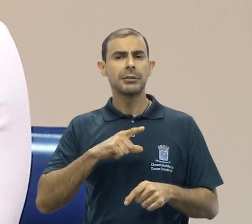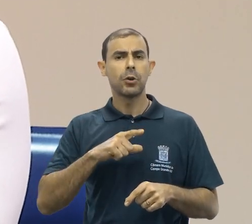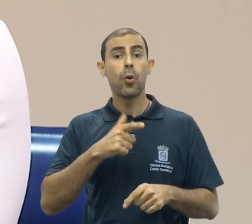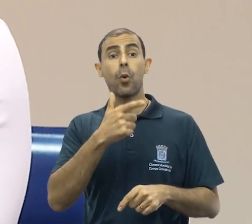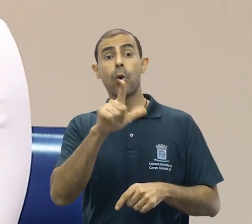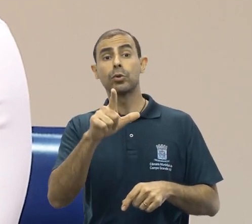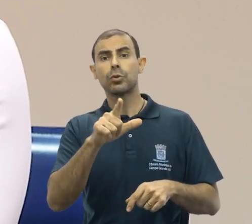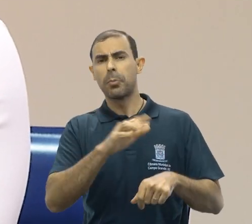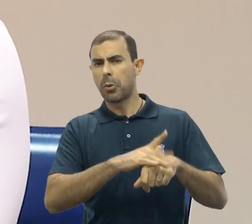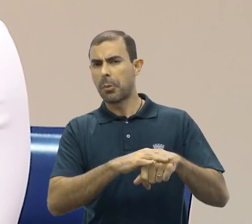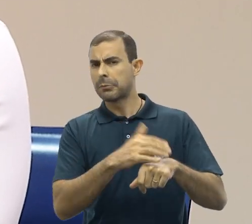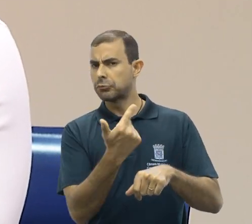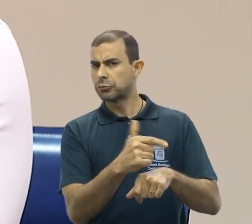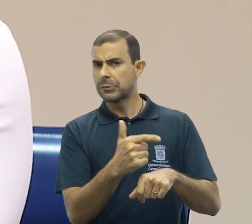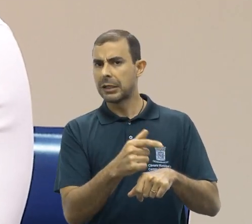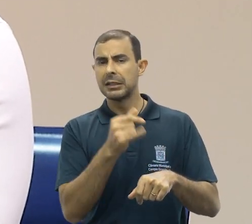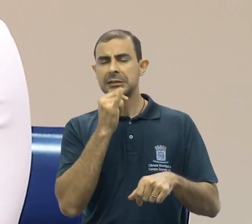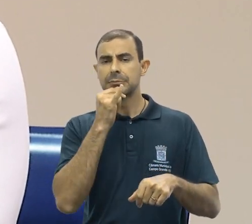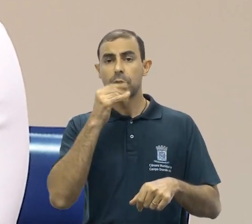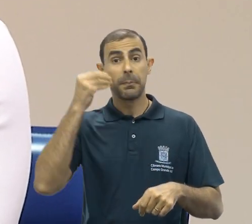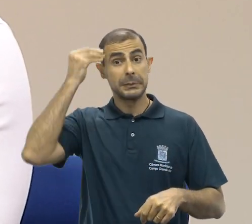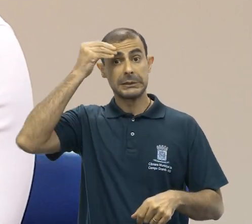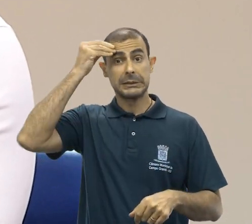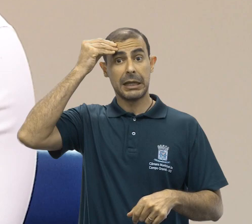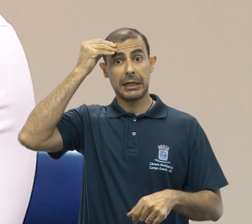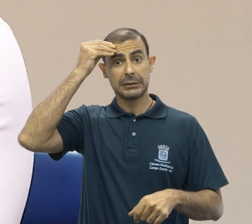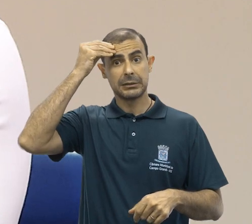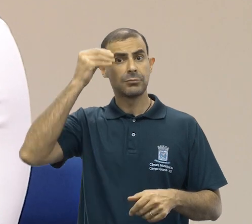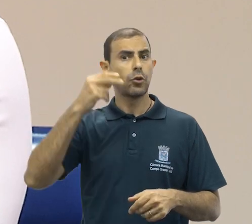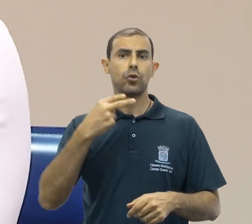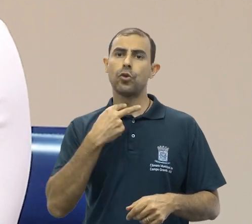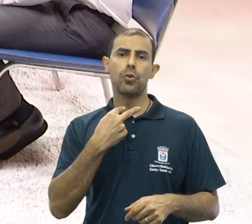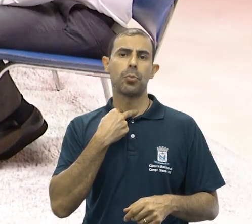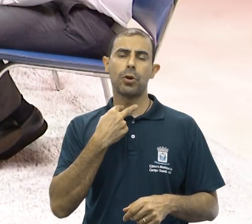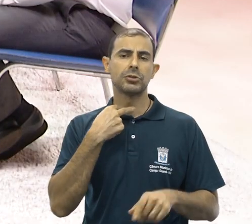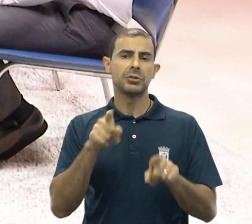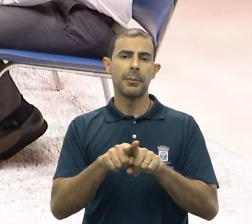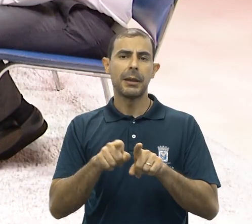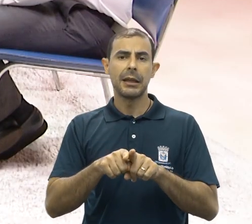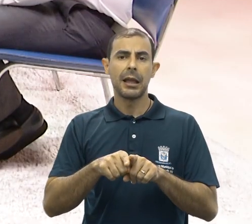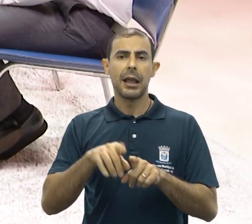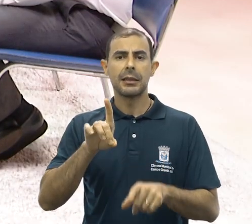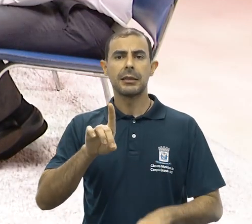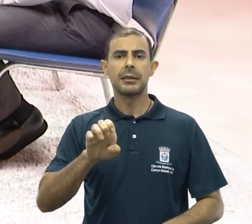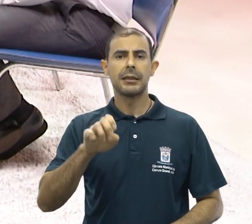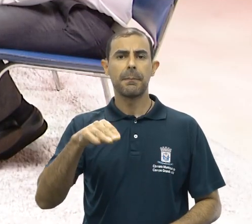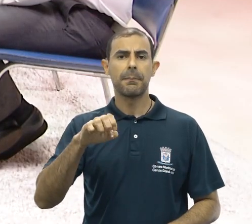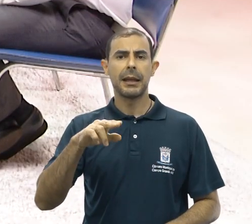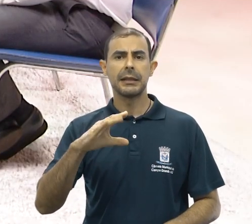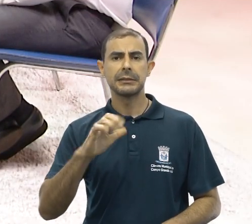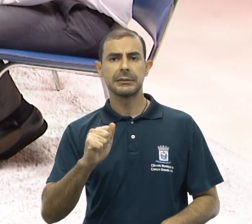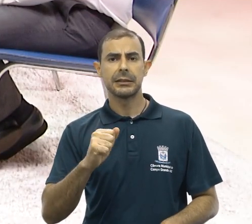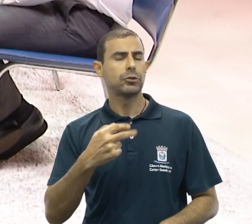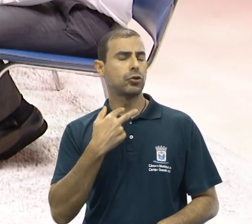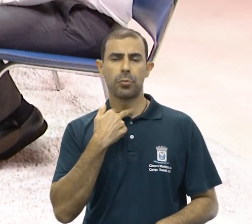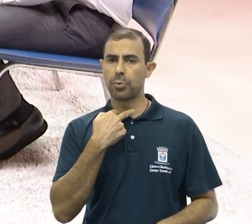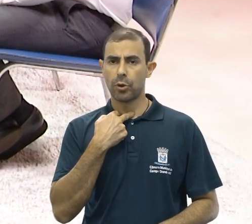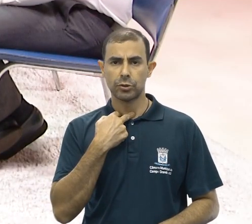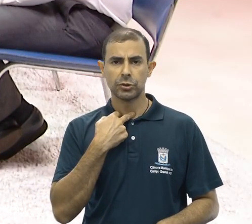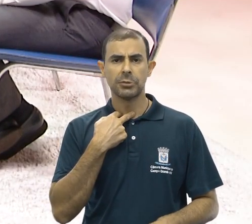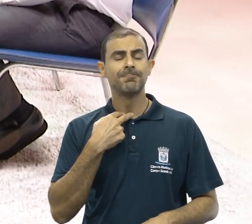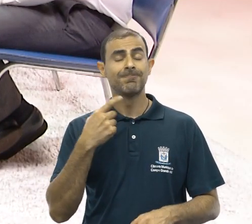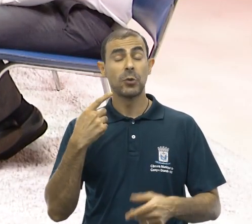por exemplo, distúrbios psiquiátricos graves, né, não pode ter demência já avançada, isso é